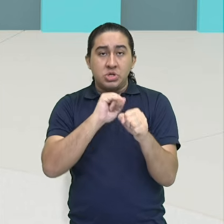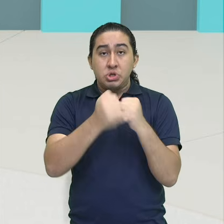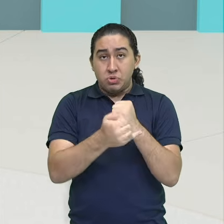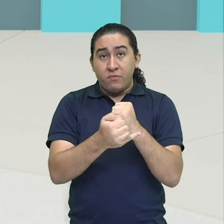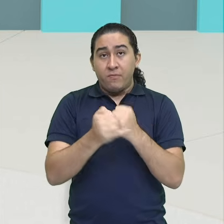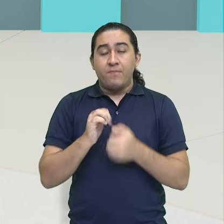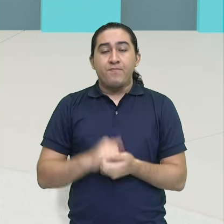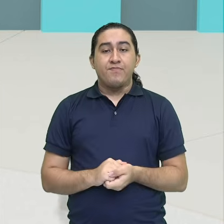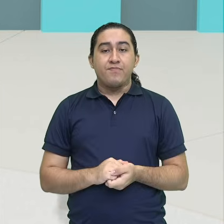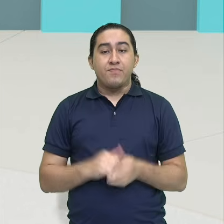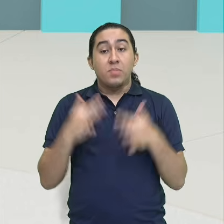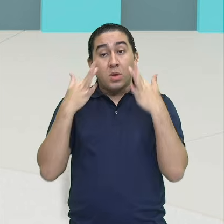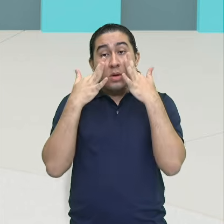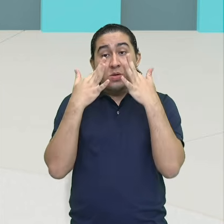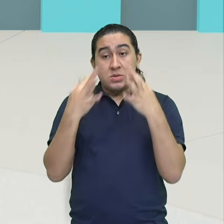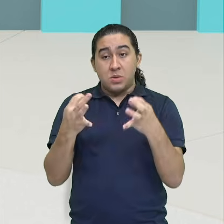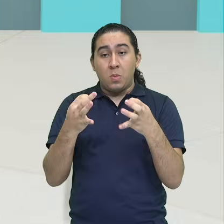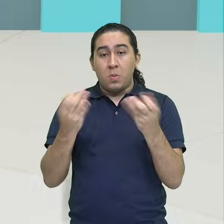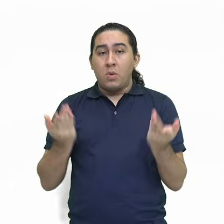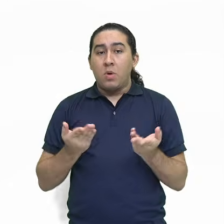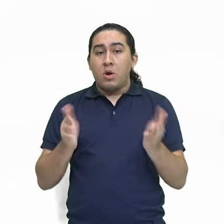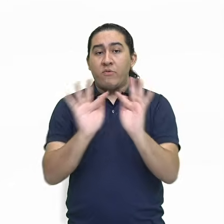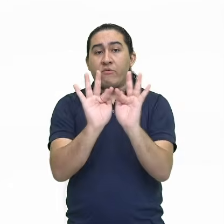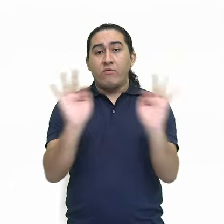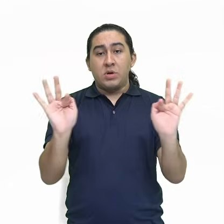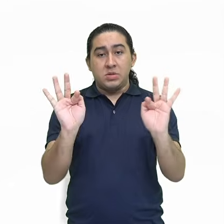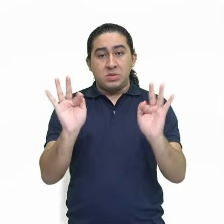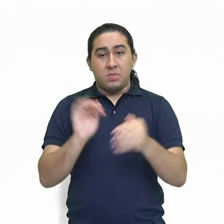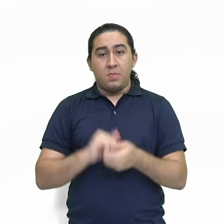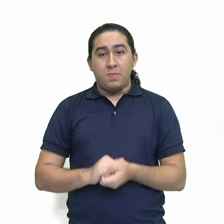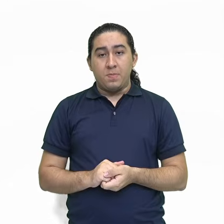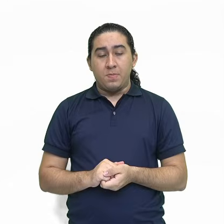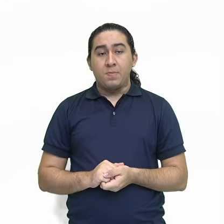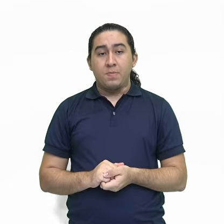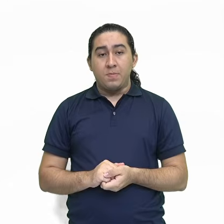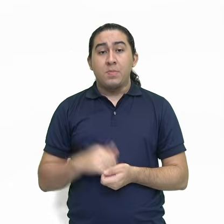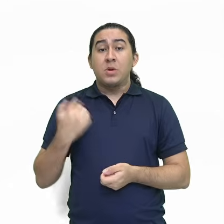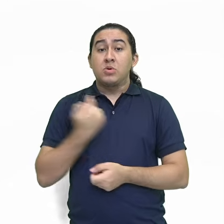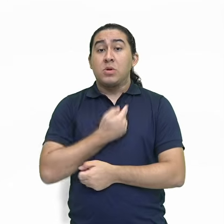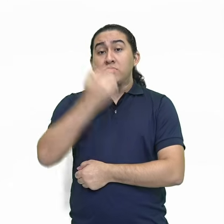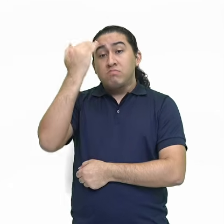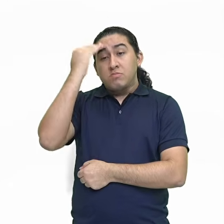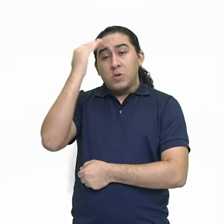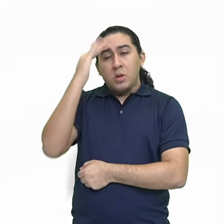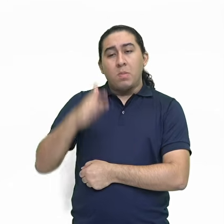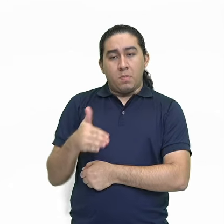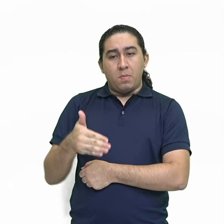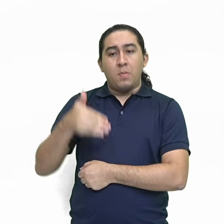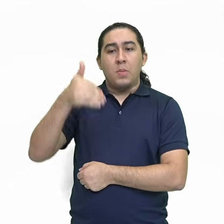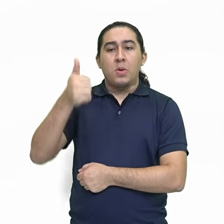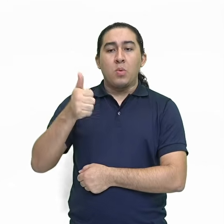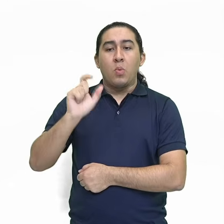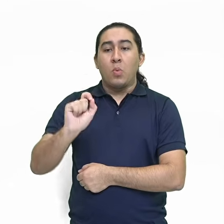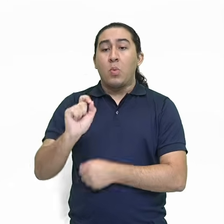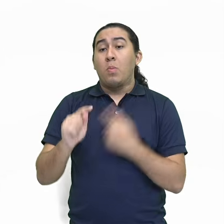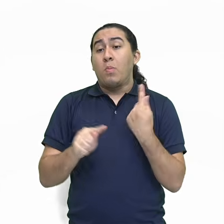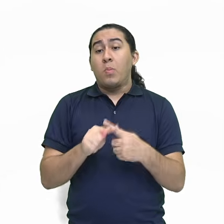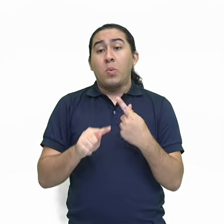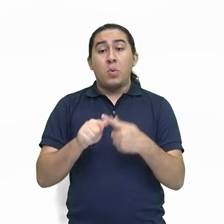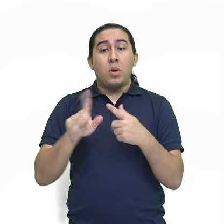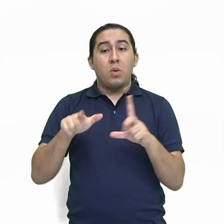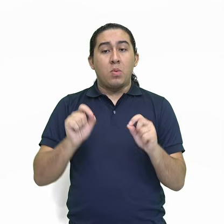adjetivos. Então, vamos observar aqui umas frases para entender melhor por que